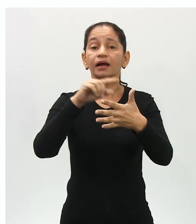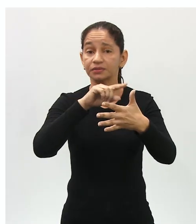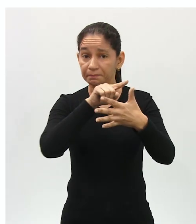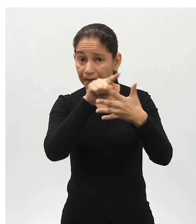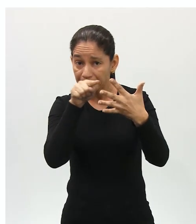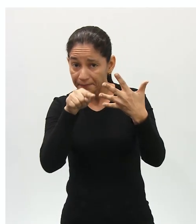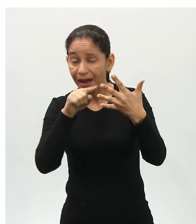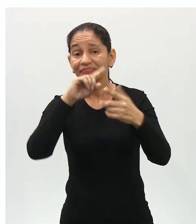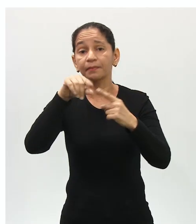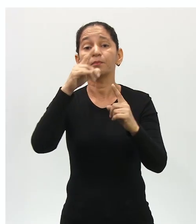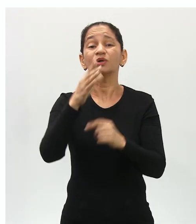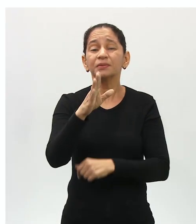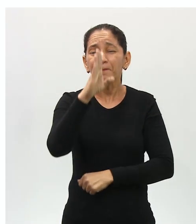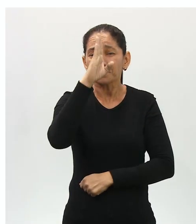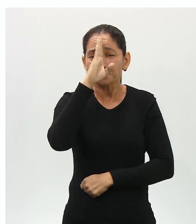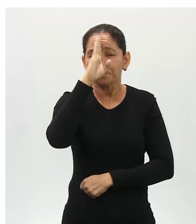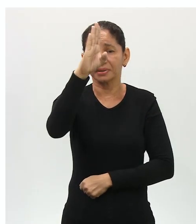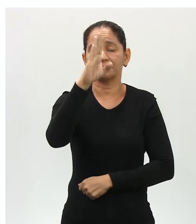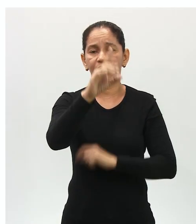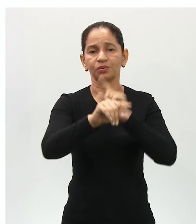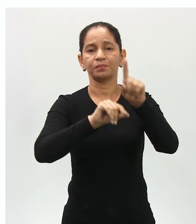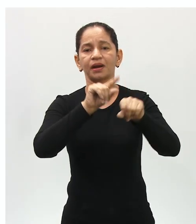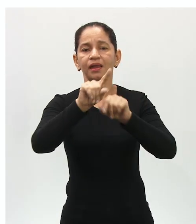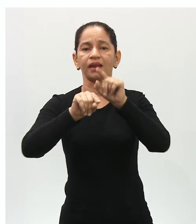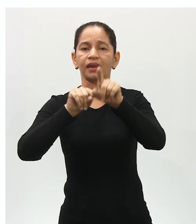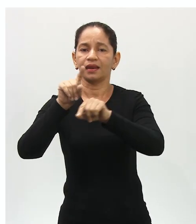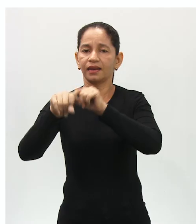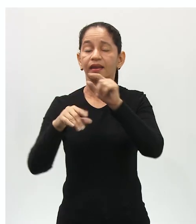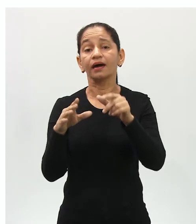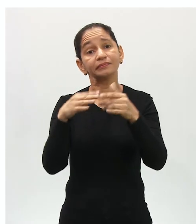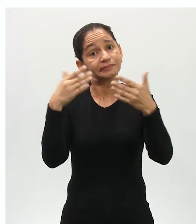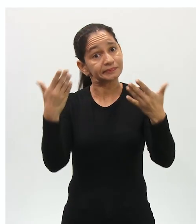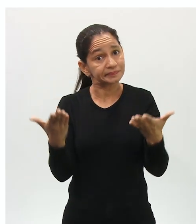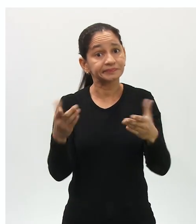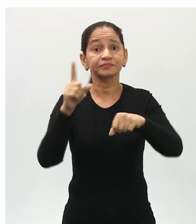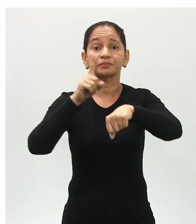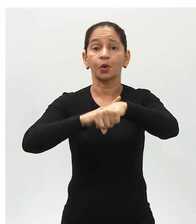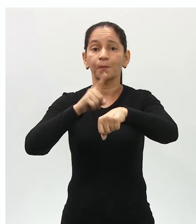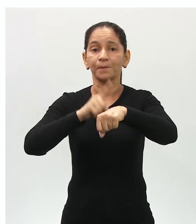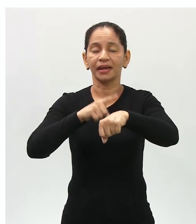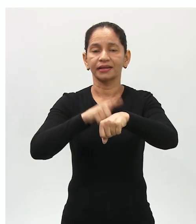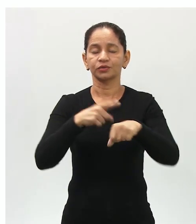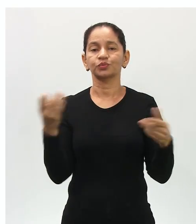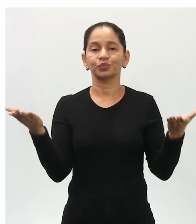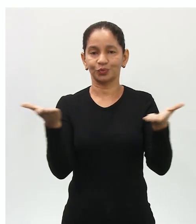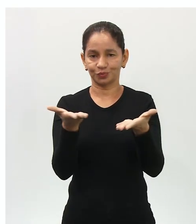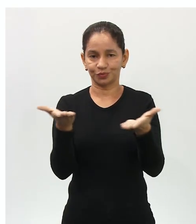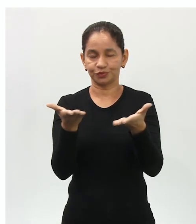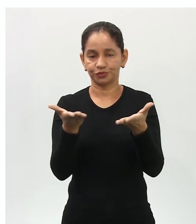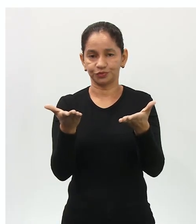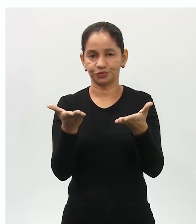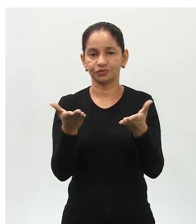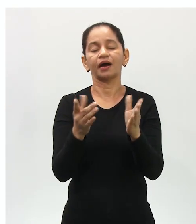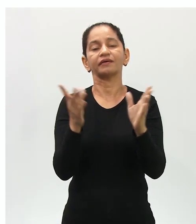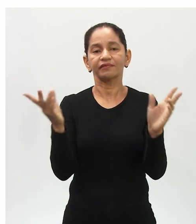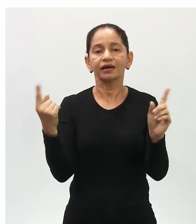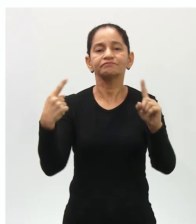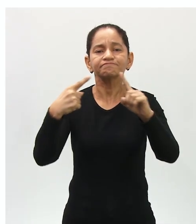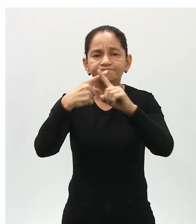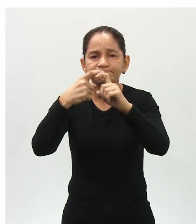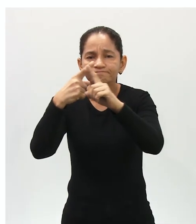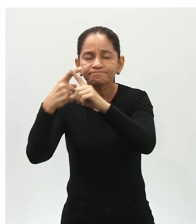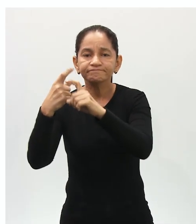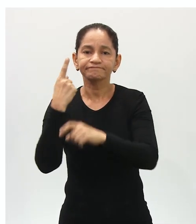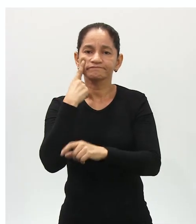né? Aquilo que é mais importante naquele determinado momento. E aí vai se traçar os objetivos e as